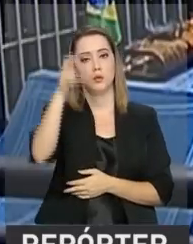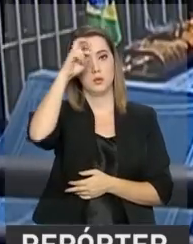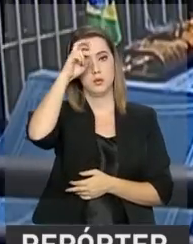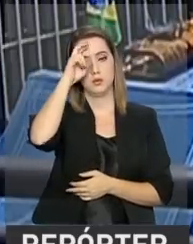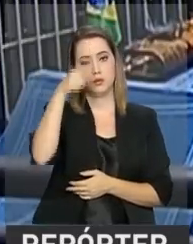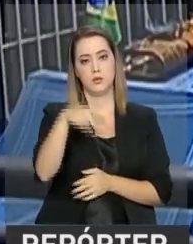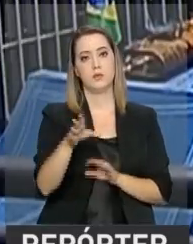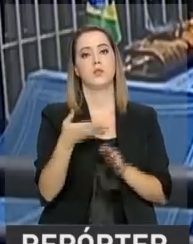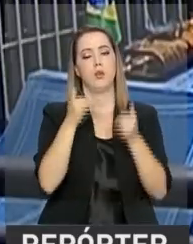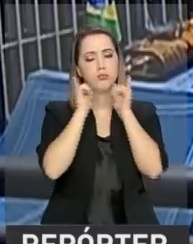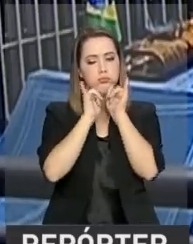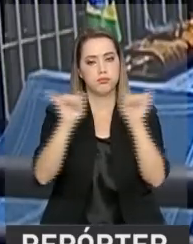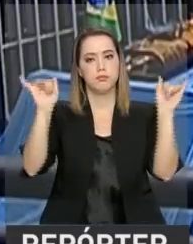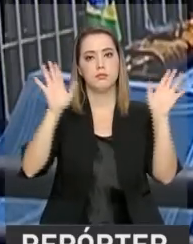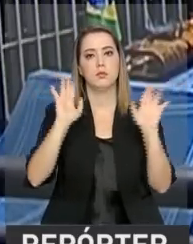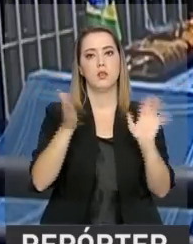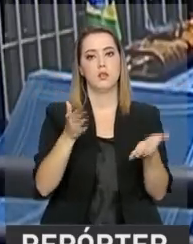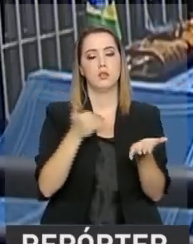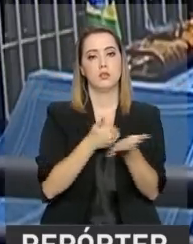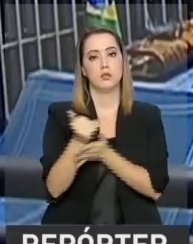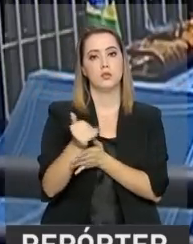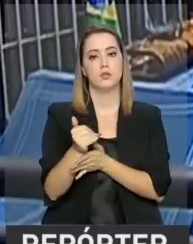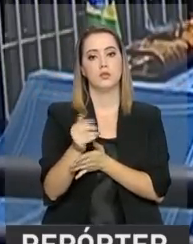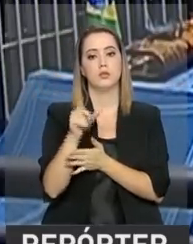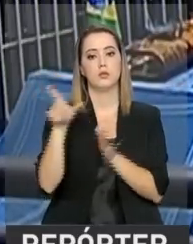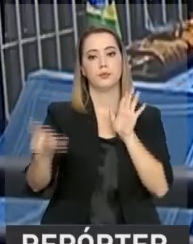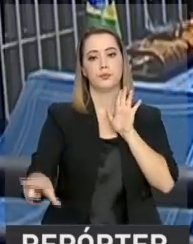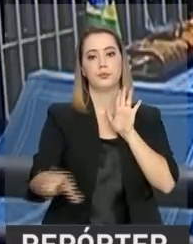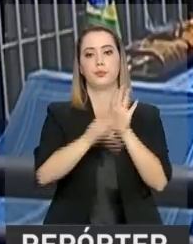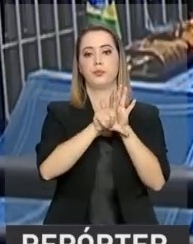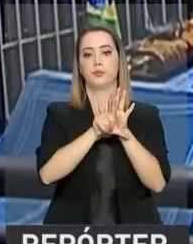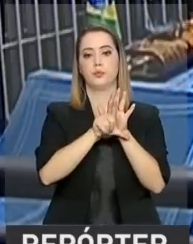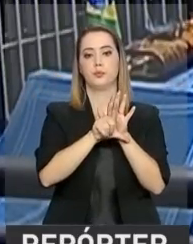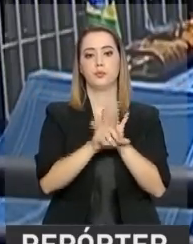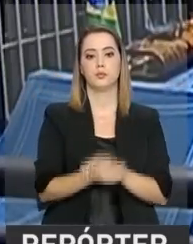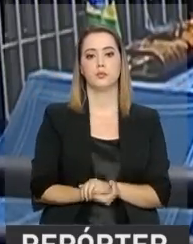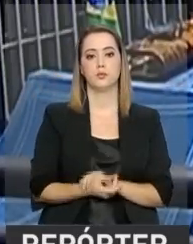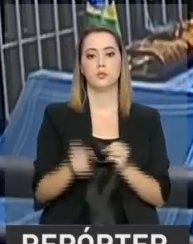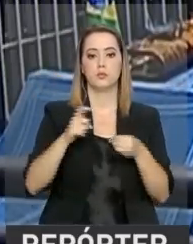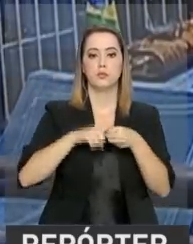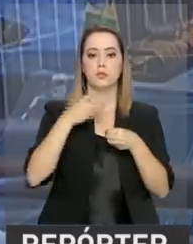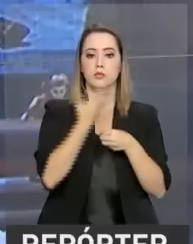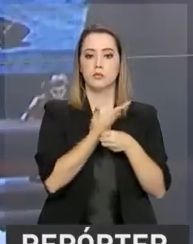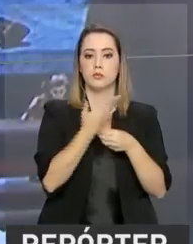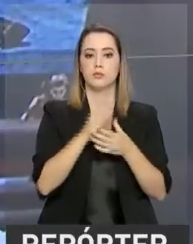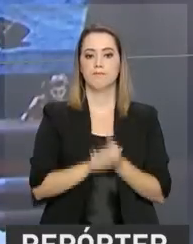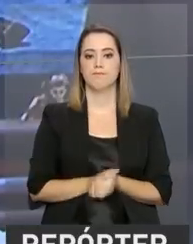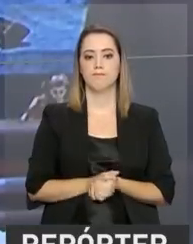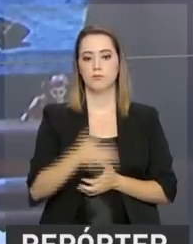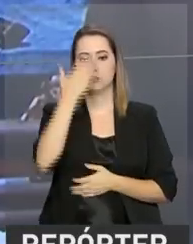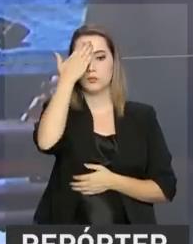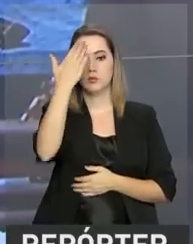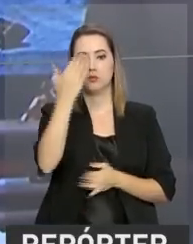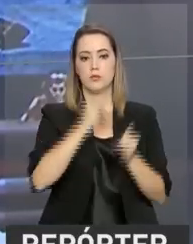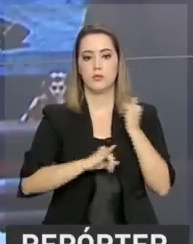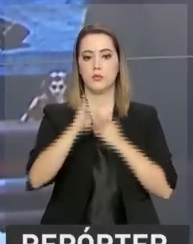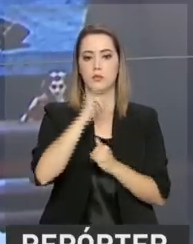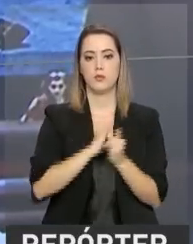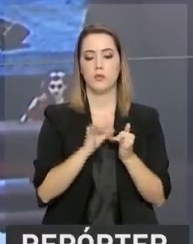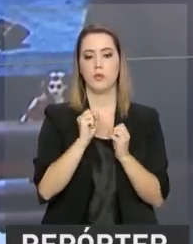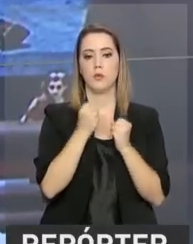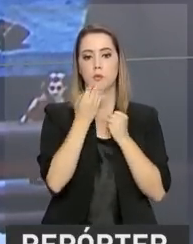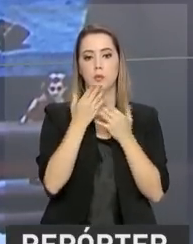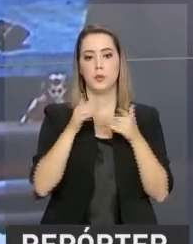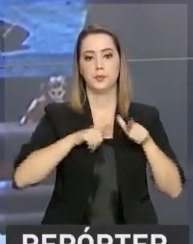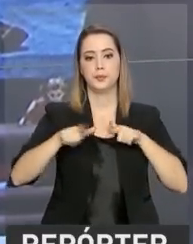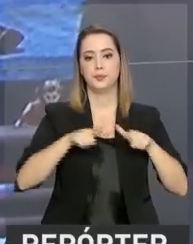com ela promulgada, a PEC já vale como lei. Eu volto com você no estúdio, Zé Luiz. Obrigado pelas informações, Paulo Lasálvia.